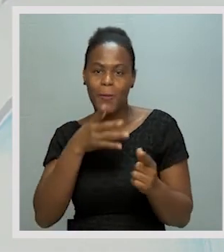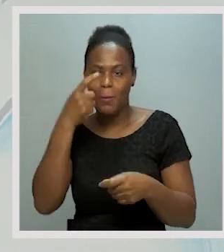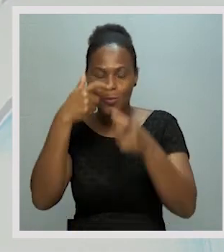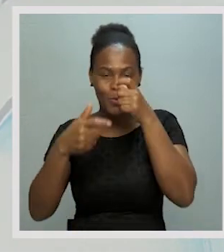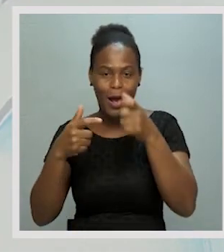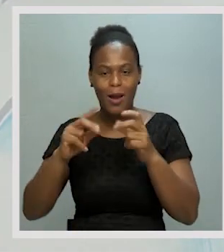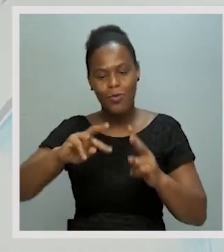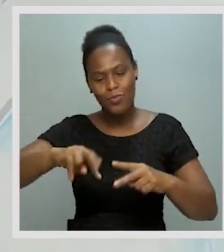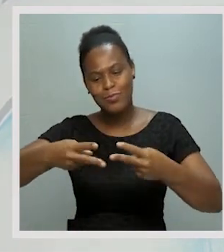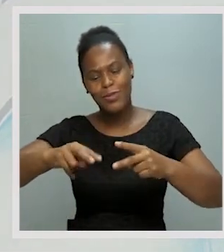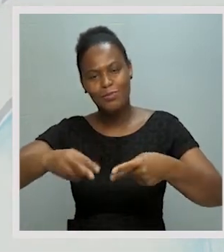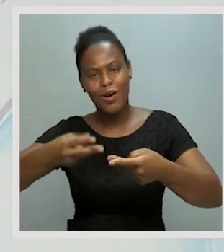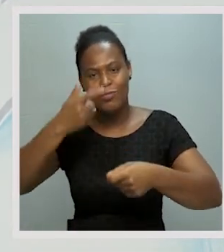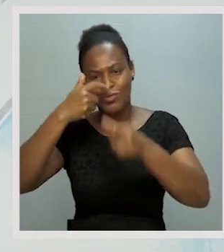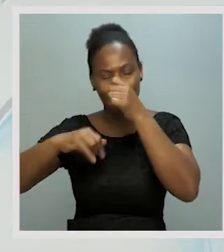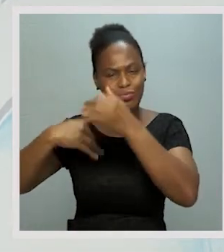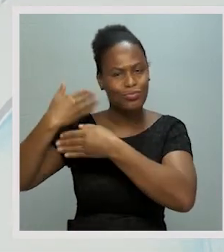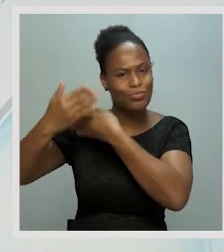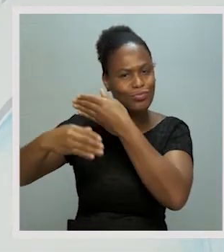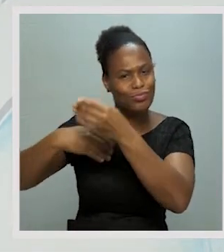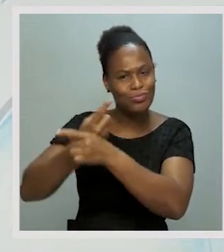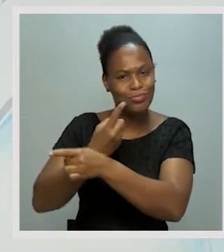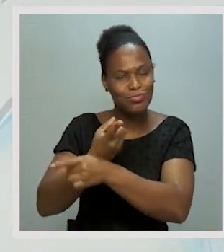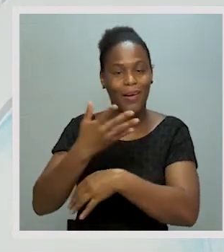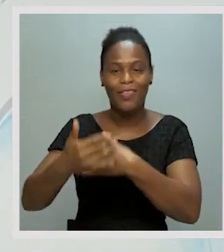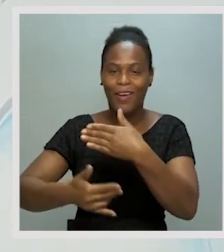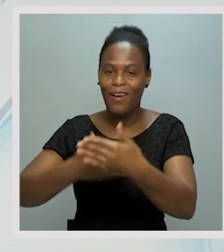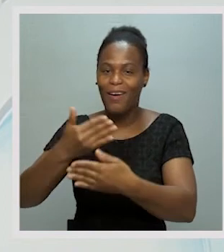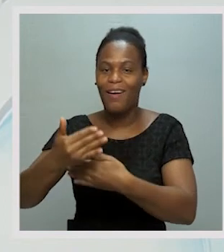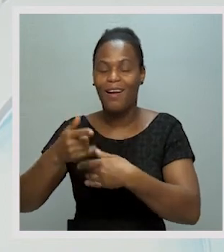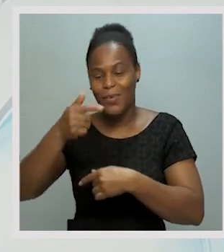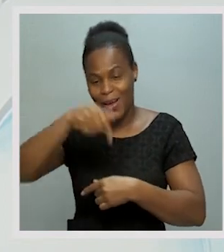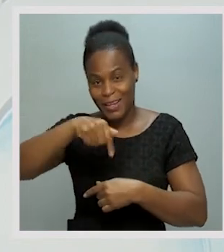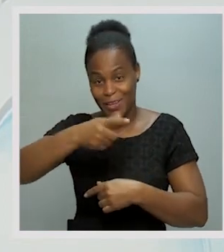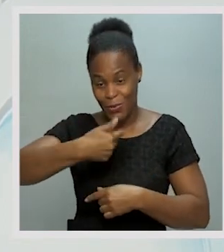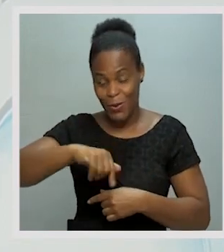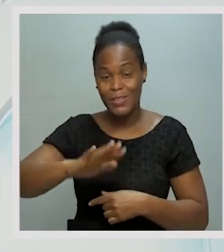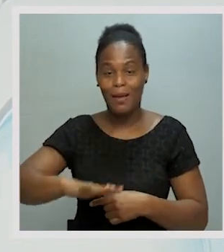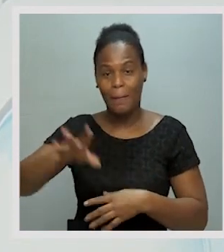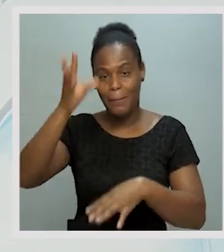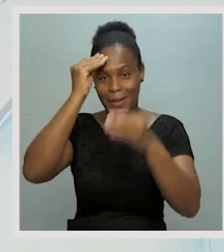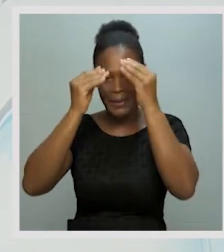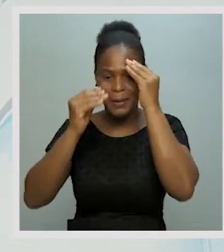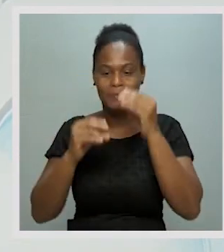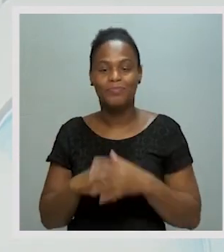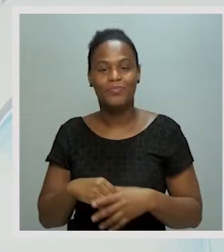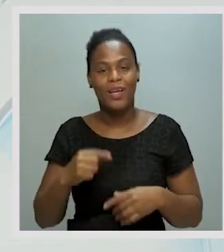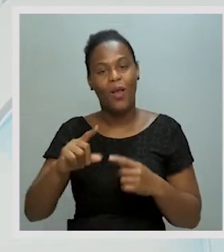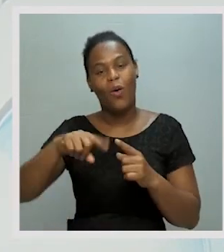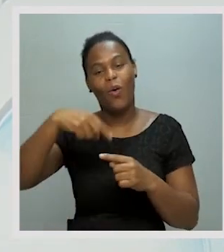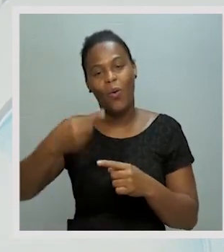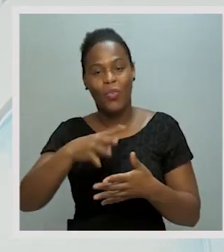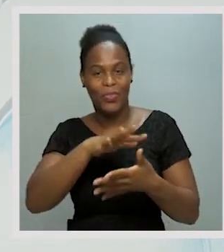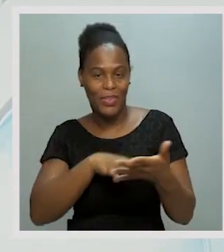vão passando de geração em geração. Estamos aqui para aprender. Então temos aqui